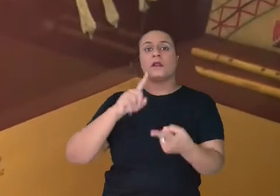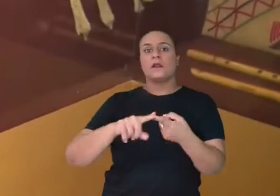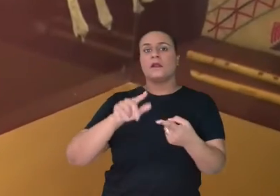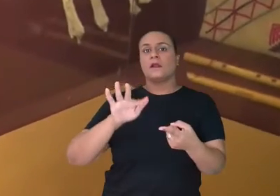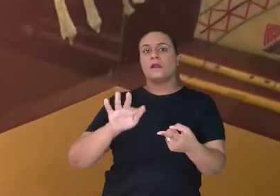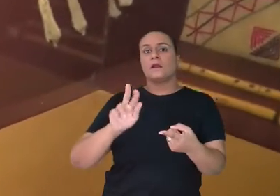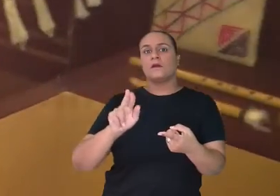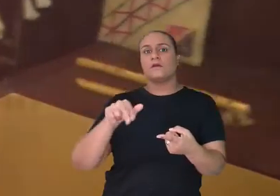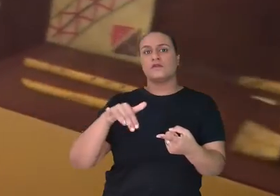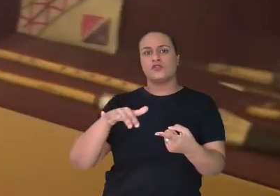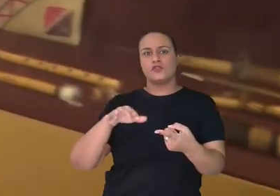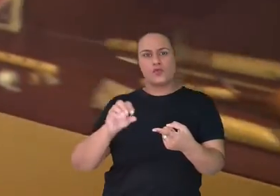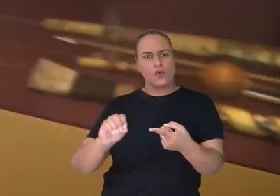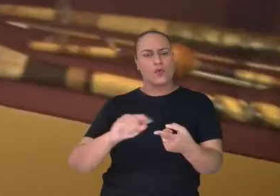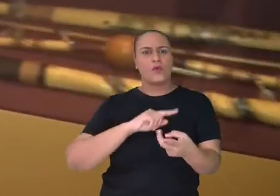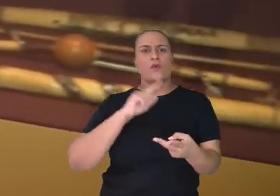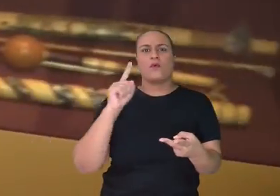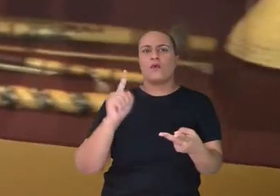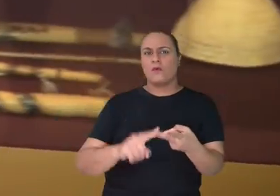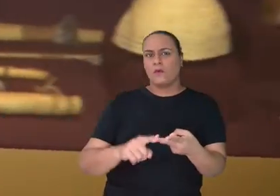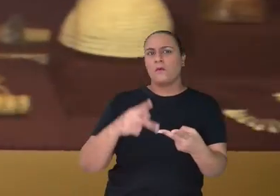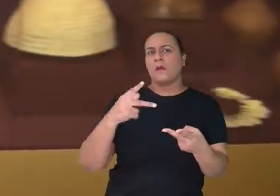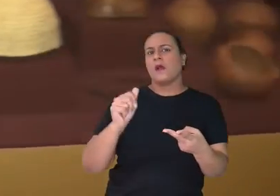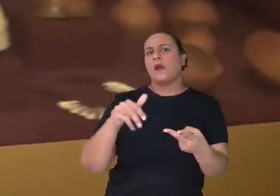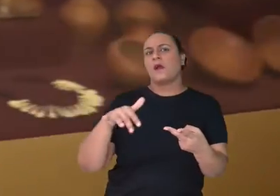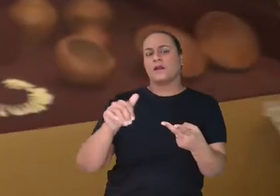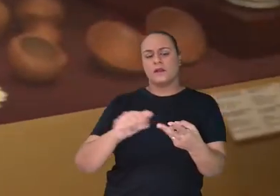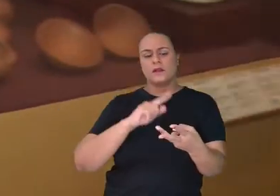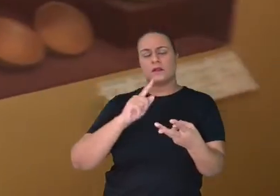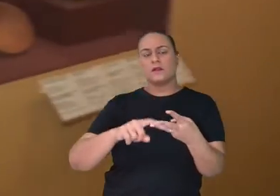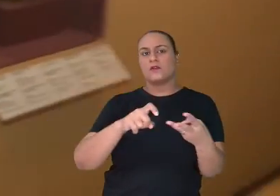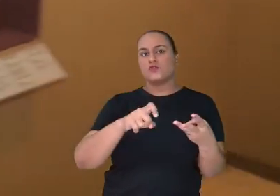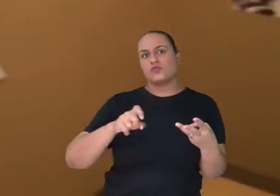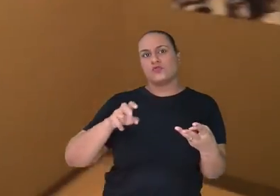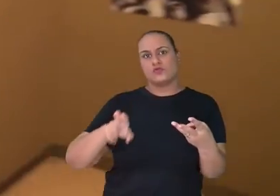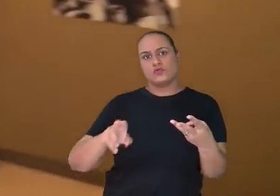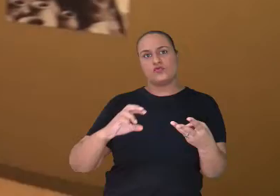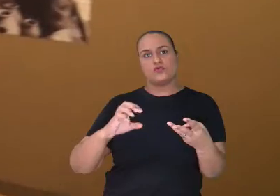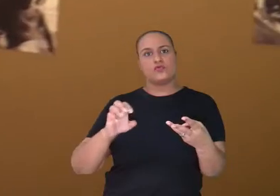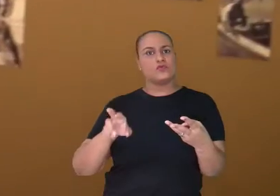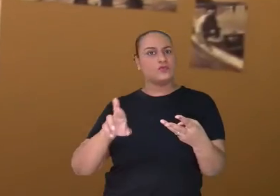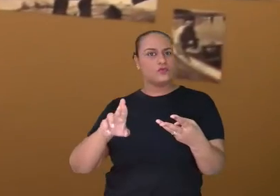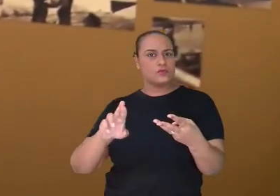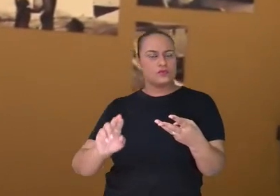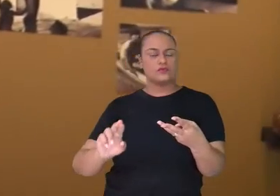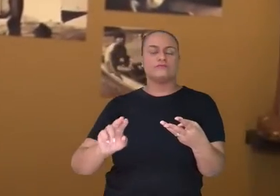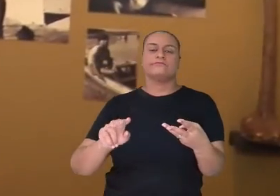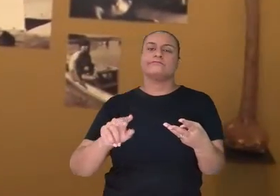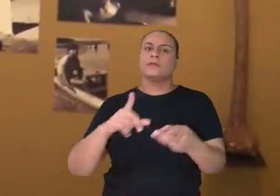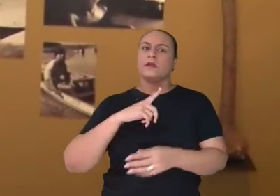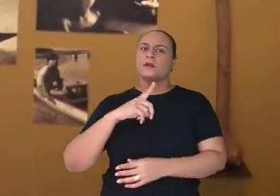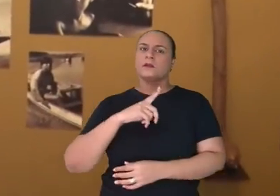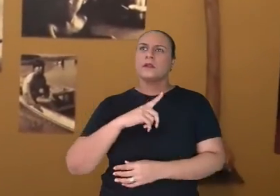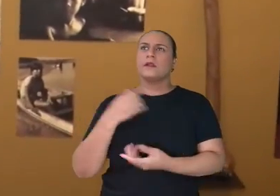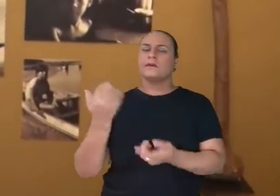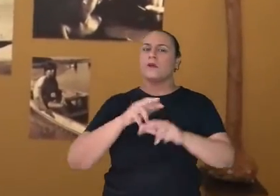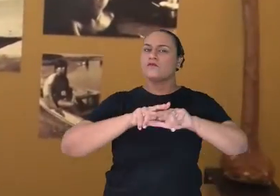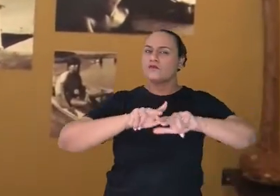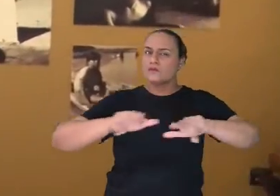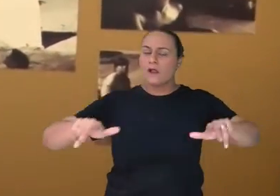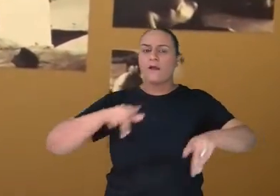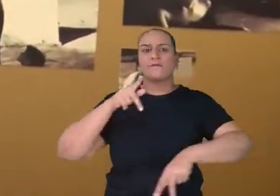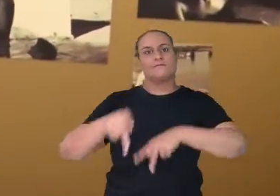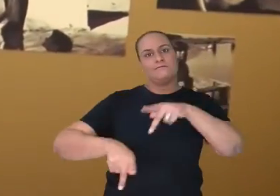tem Pancararu, Pancararé, a gente tem os Chucurus, Apicum. Então, assim, aqui a gente traz um pouco dessa diversidade dos